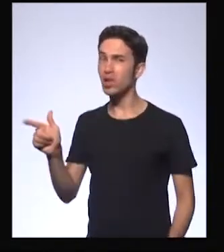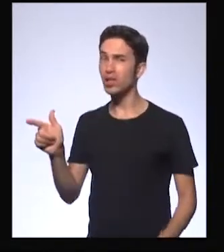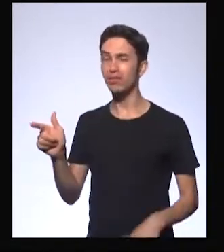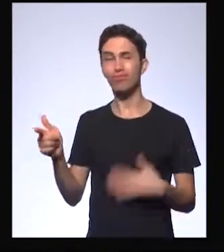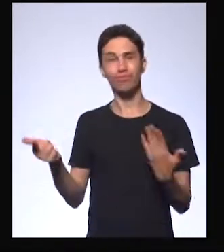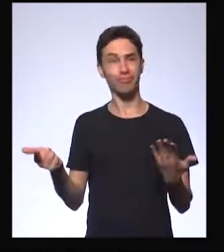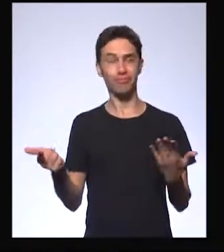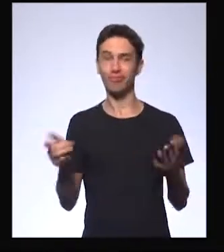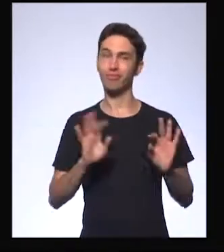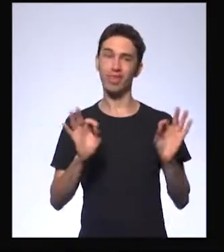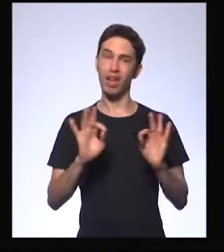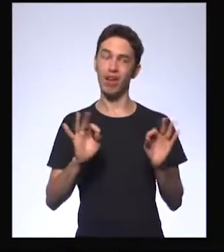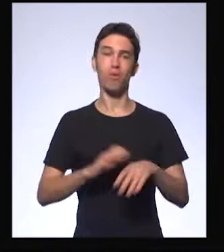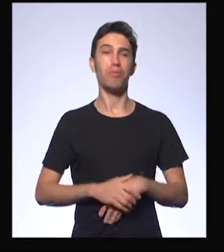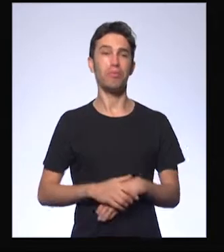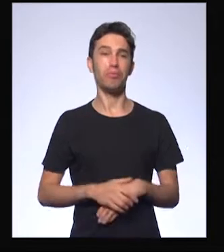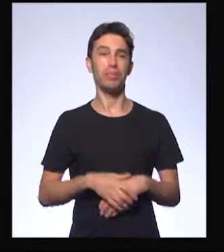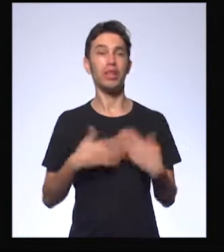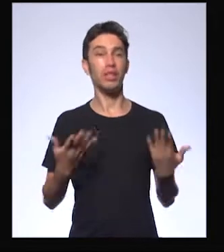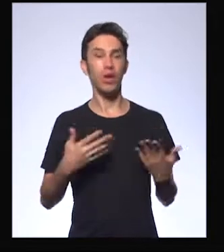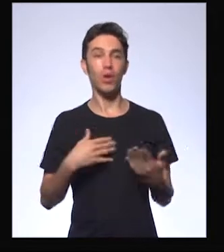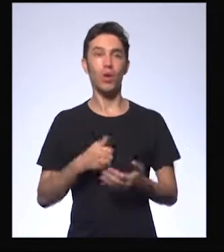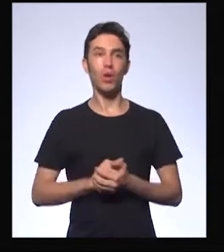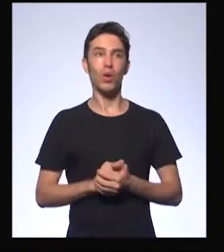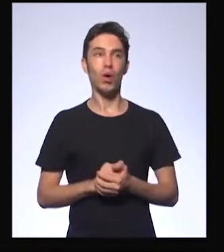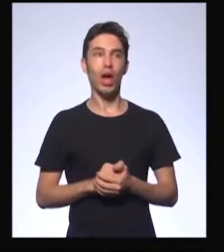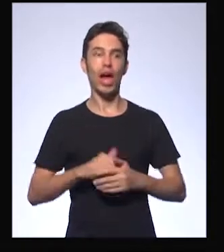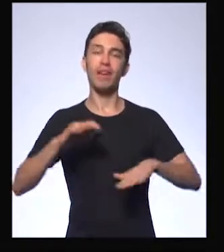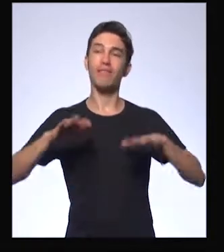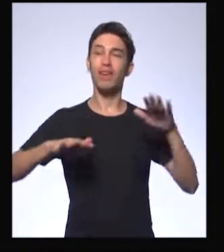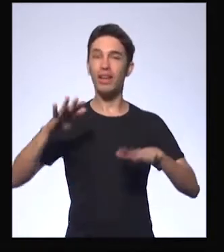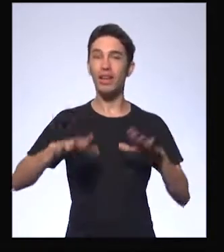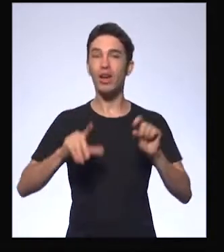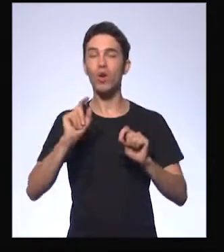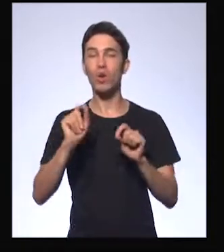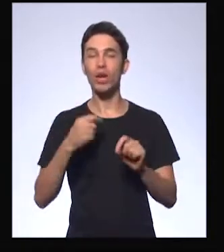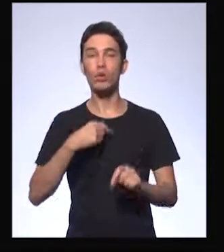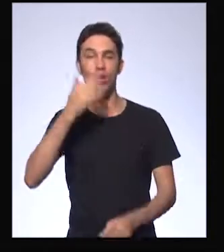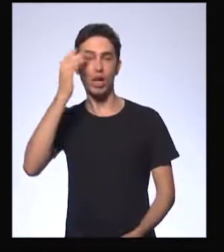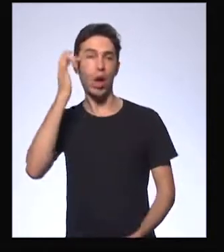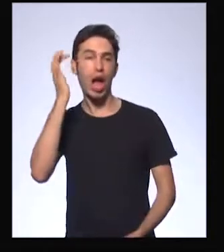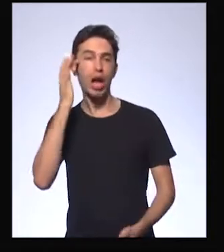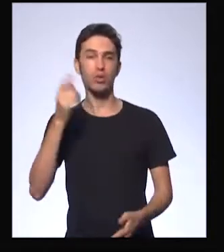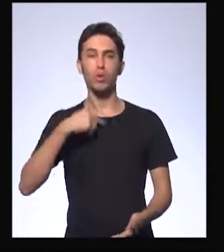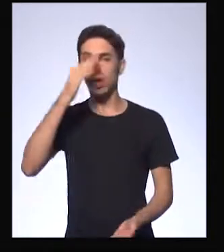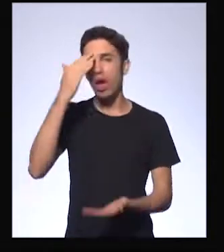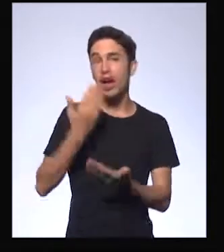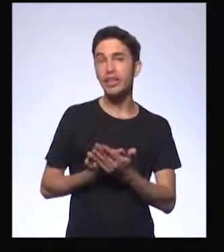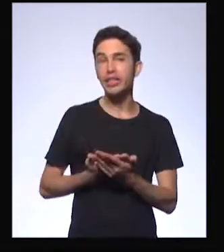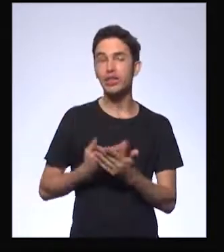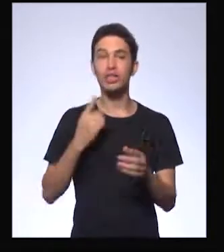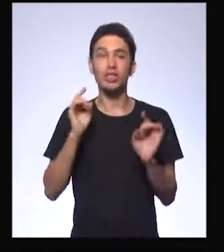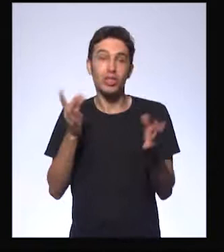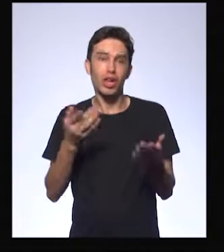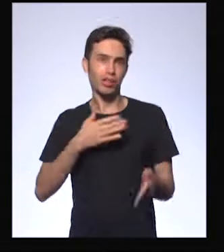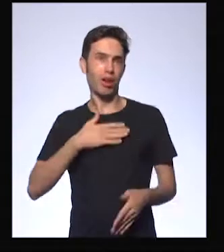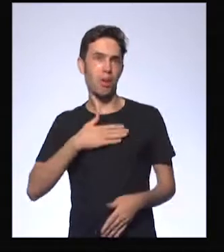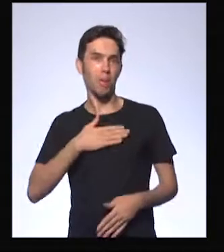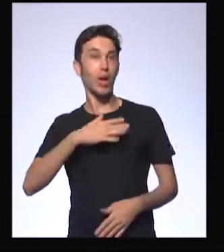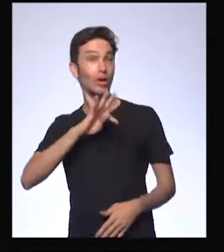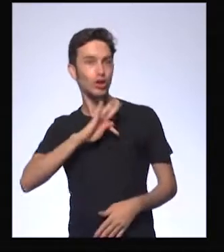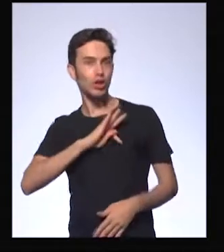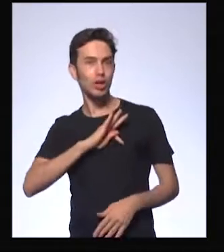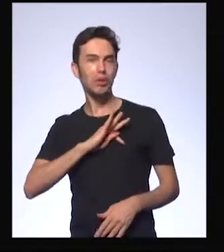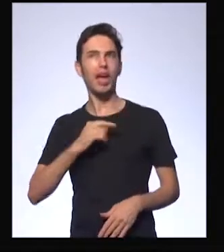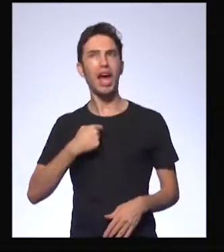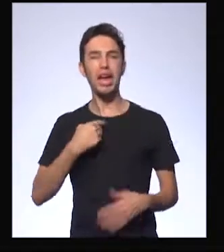melhor que o seu. Na verdade, isso vai depender do que eu acho, do que eu acredito. Já que é meu time, isso vai